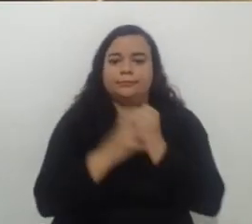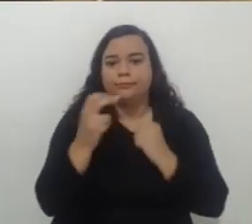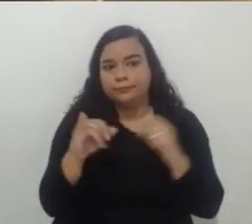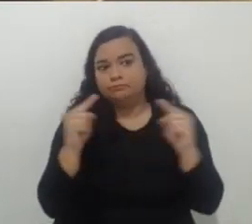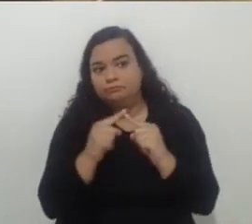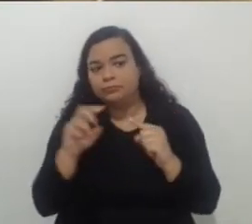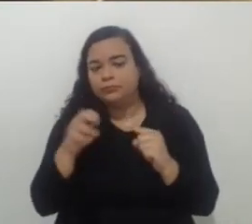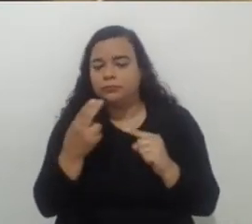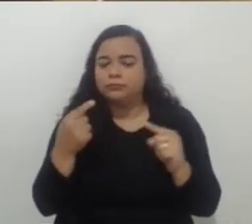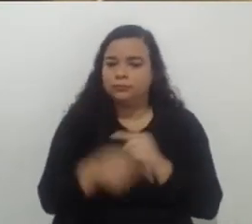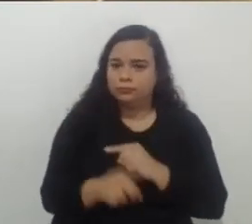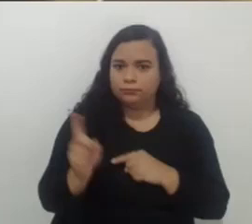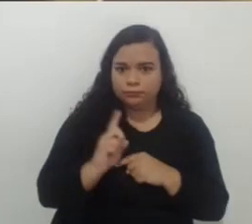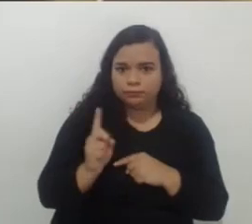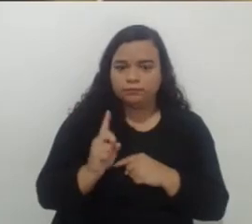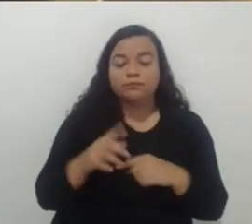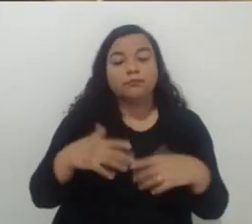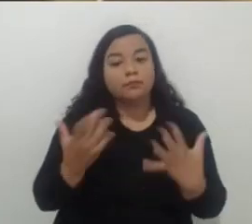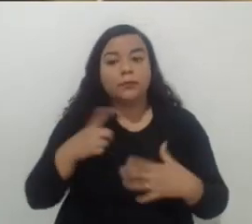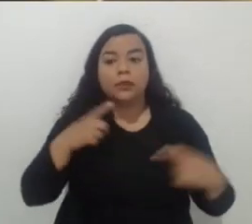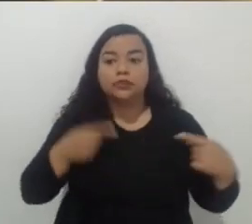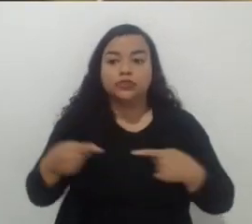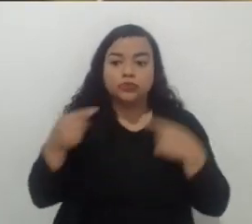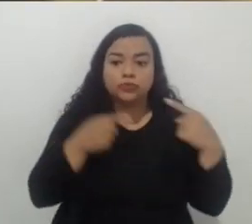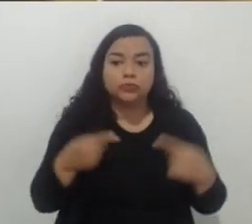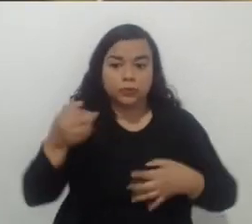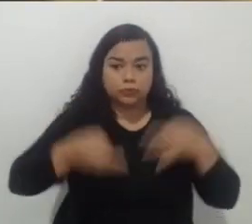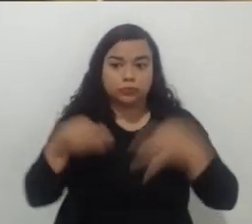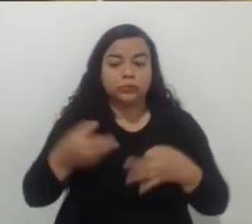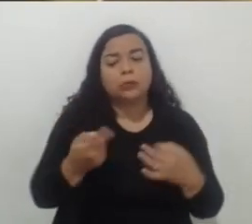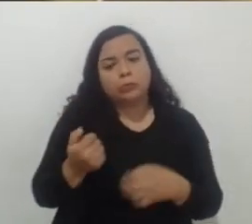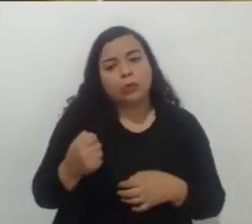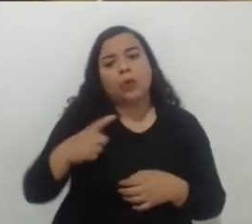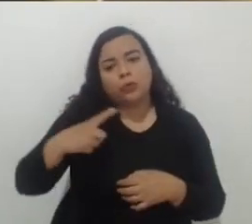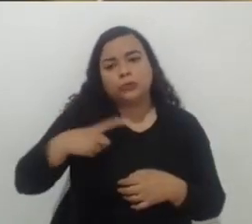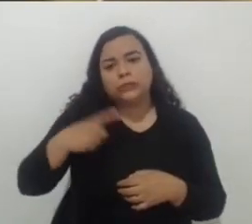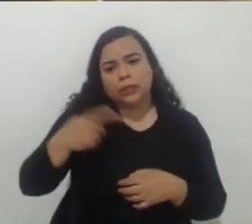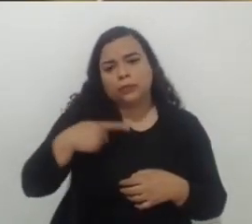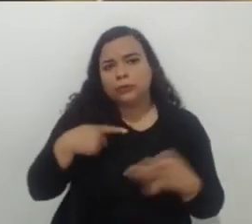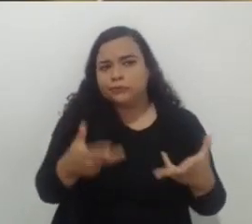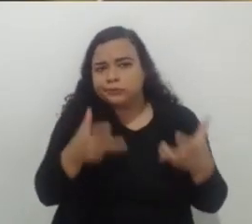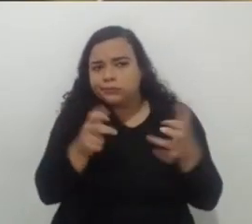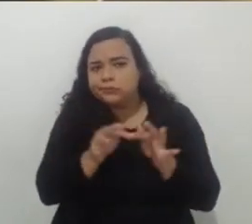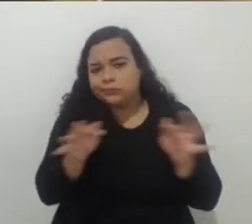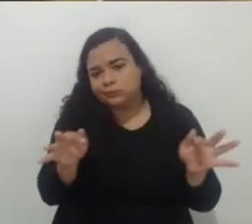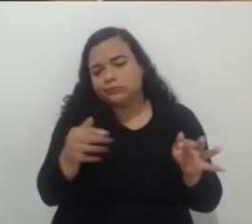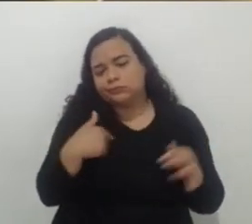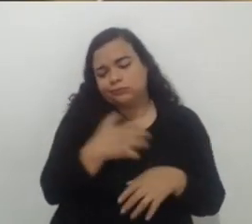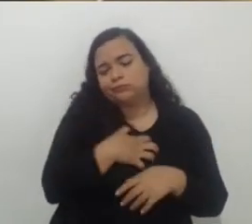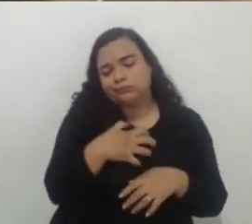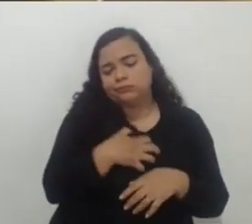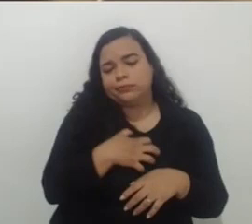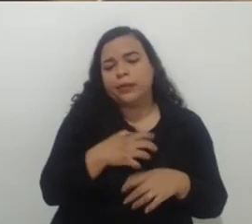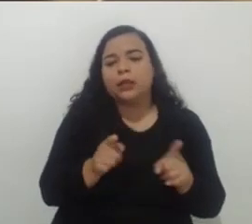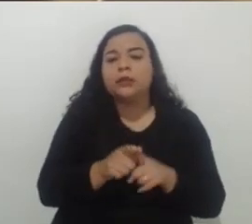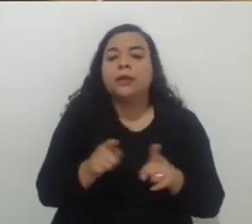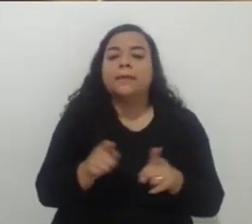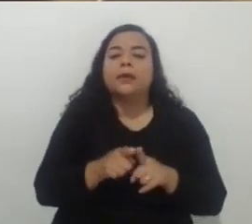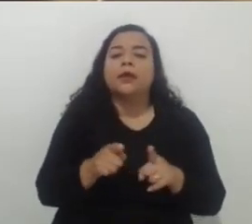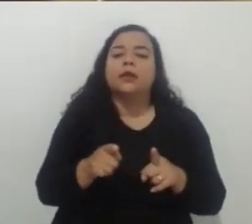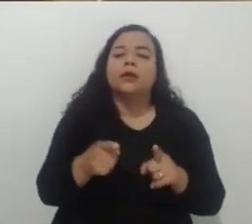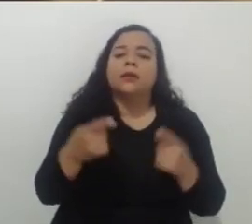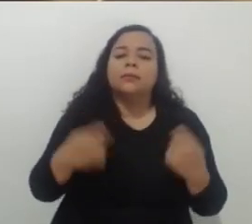existe pouca discussão jurídica, a meu humilde sentir, nesse mandado de segurança, e existe mais uma